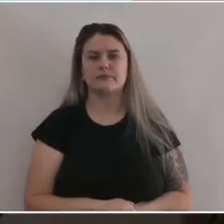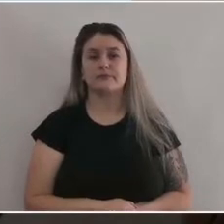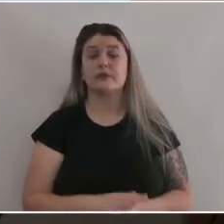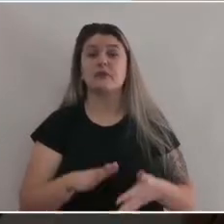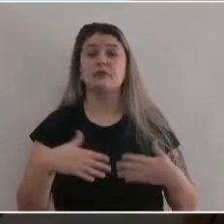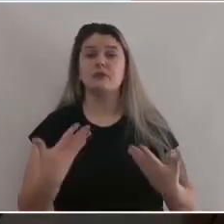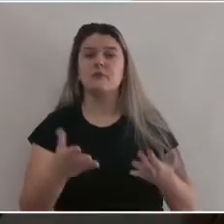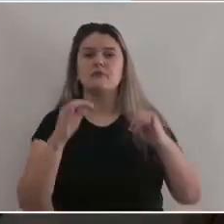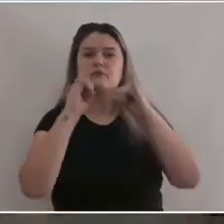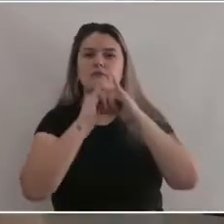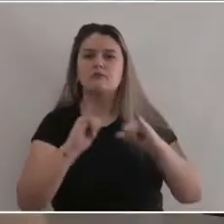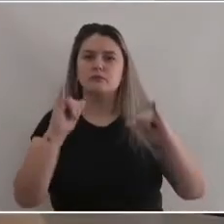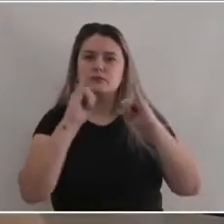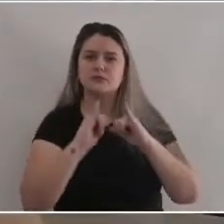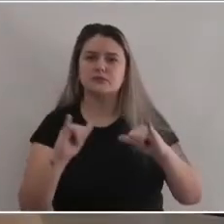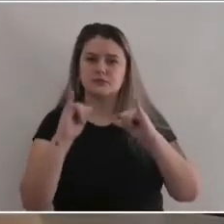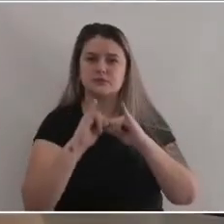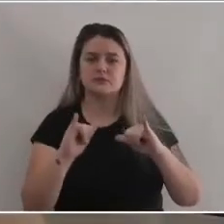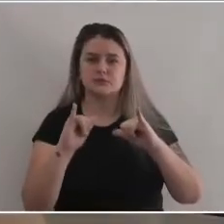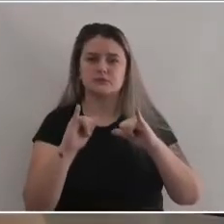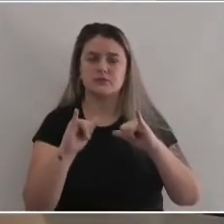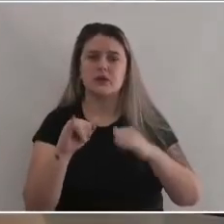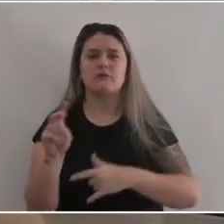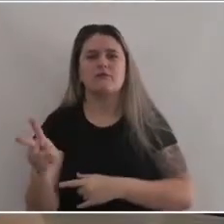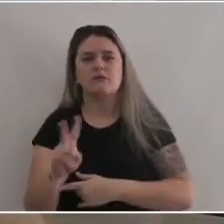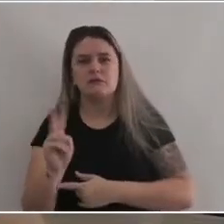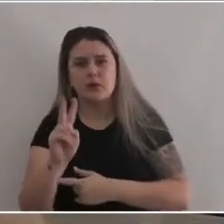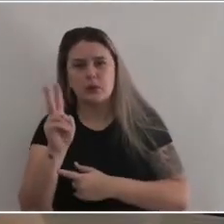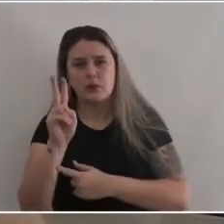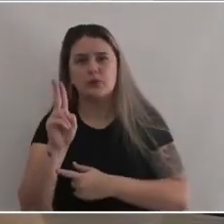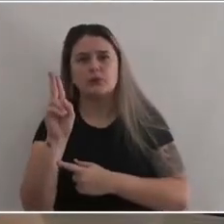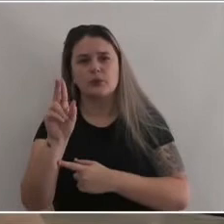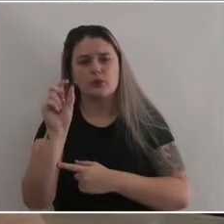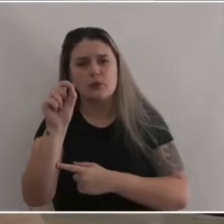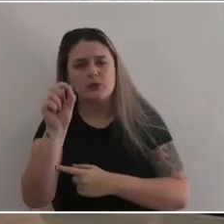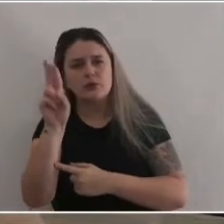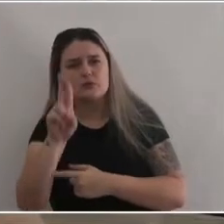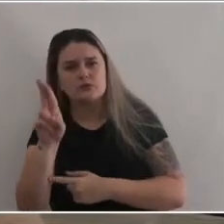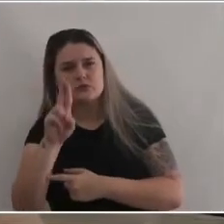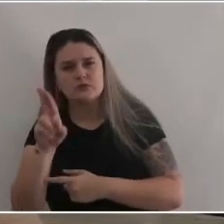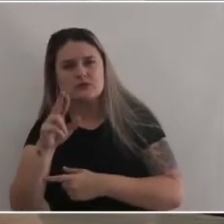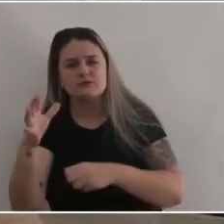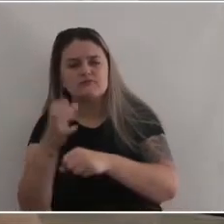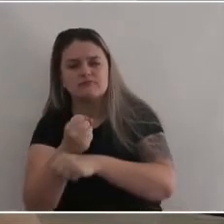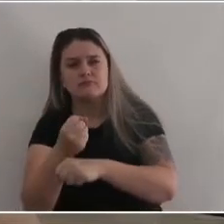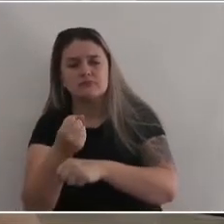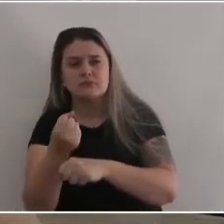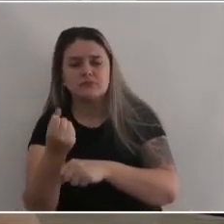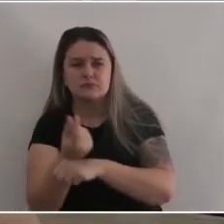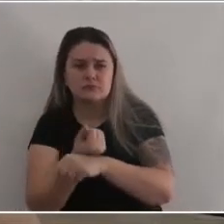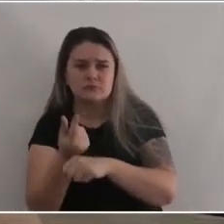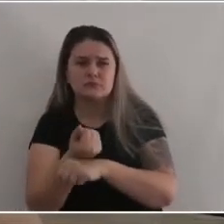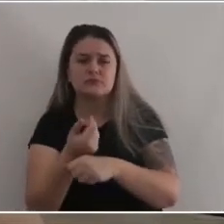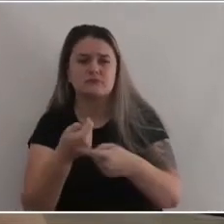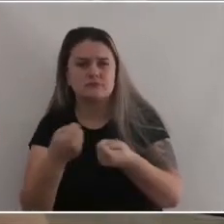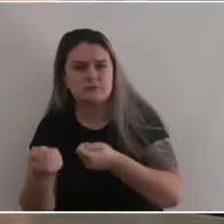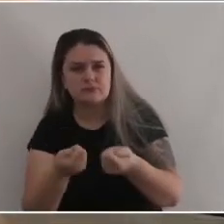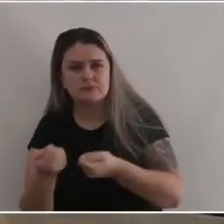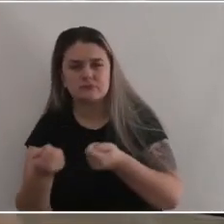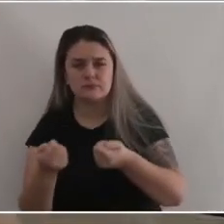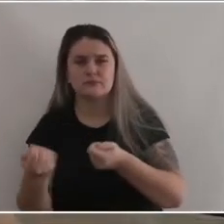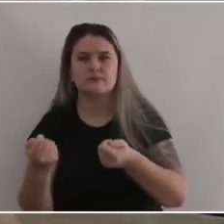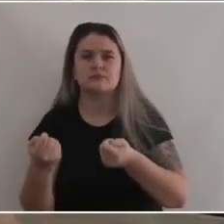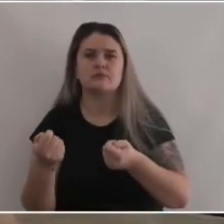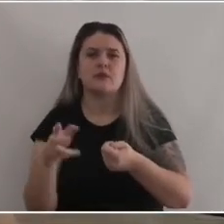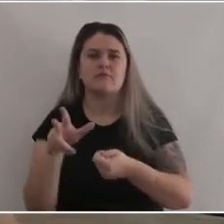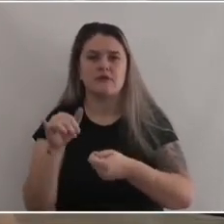Então, as informações, os valores que são utilizados para o cálculo do orçamento a